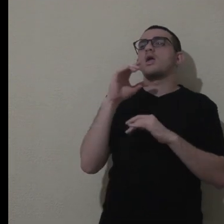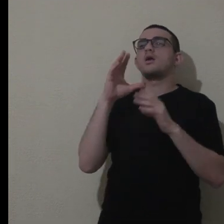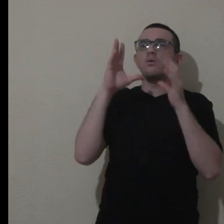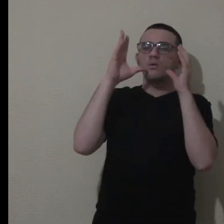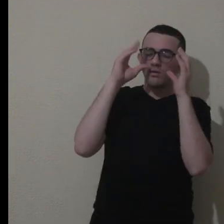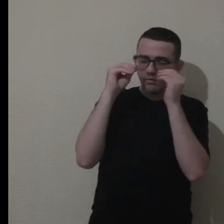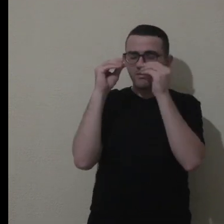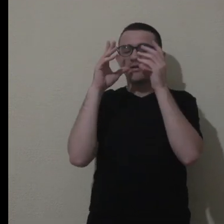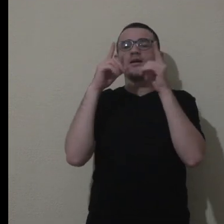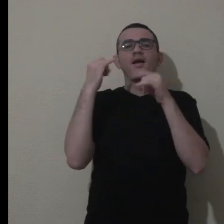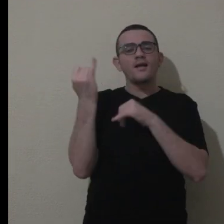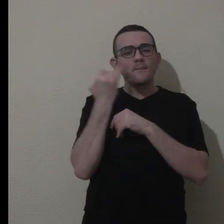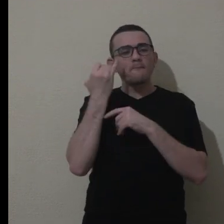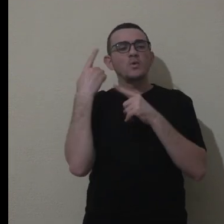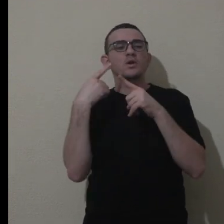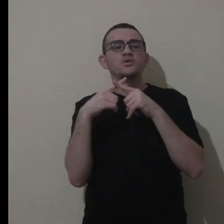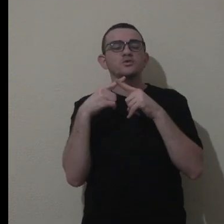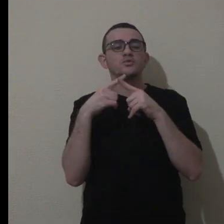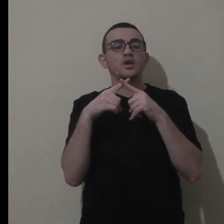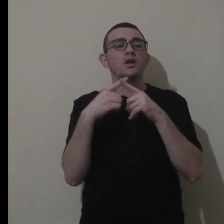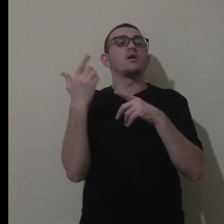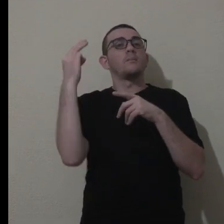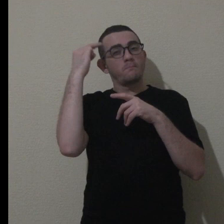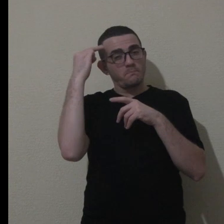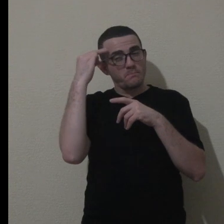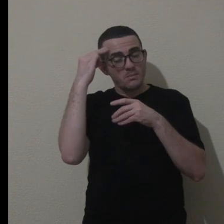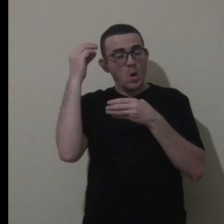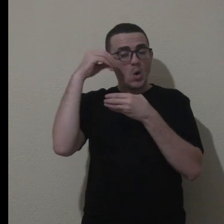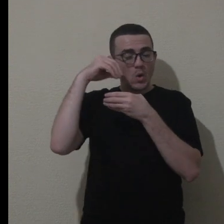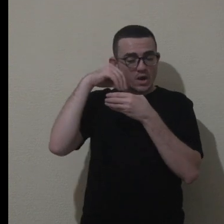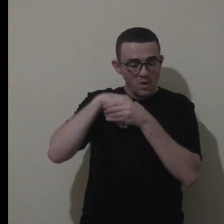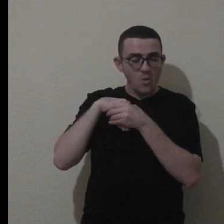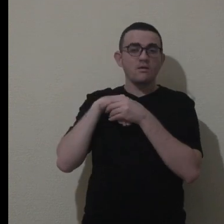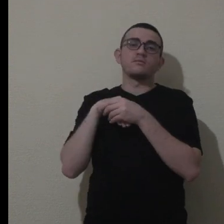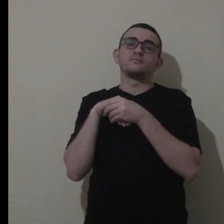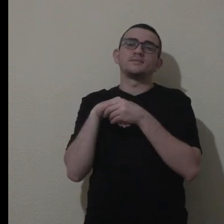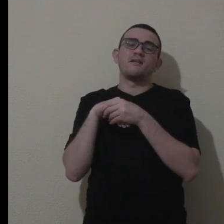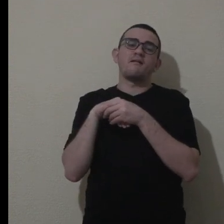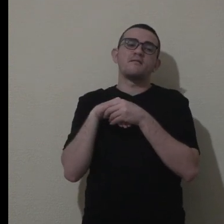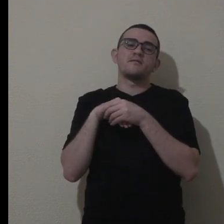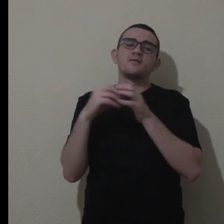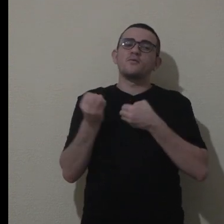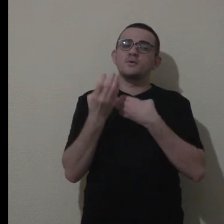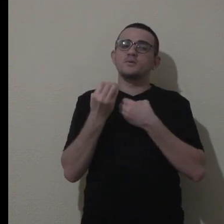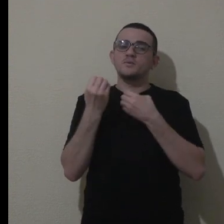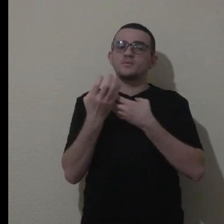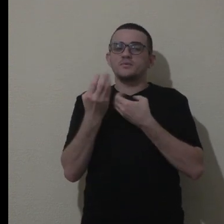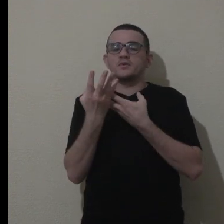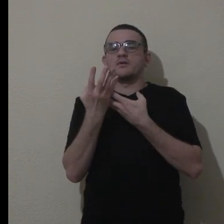é o movimento rápido dos olhos, são importantes para armazenar essas memórias e informações